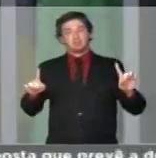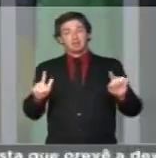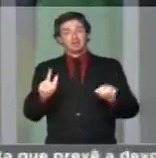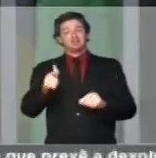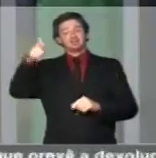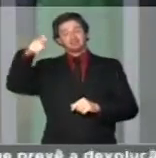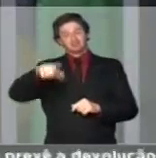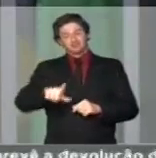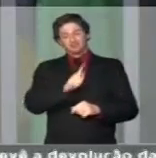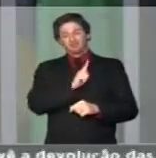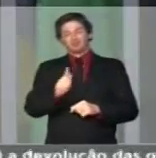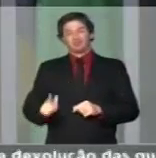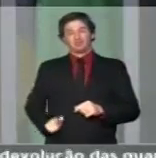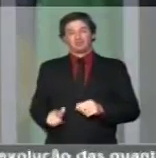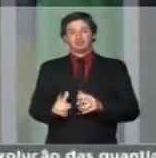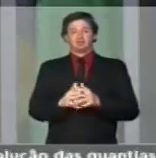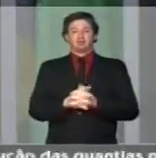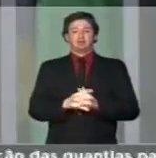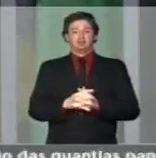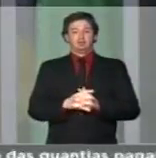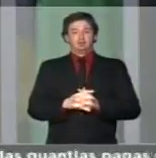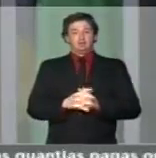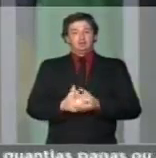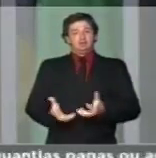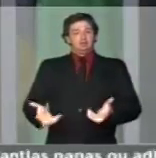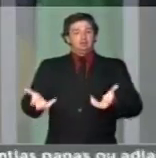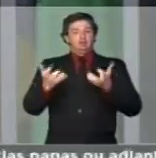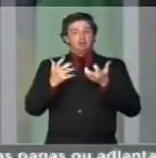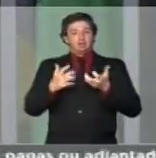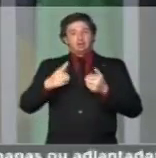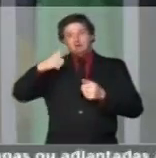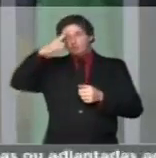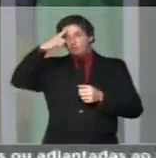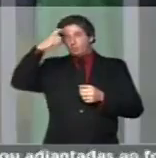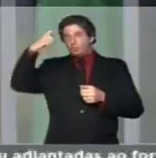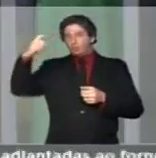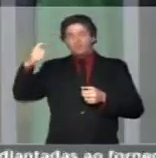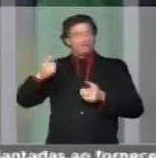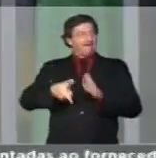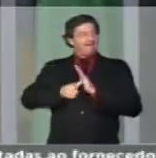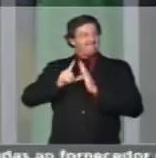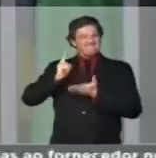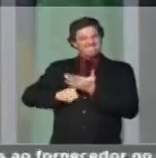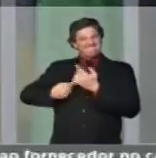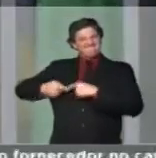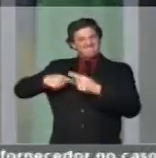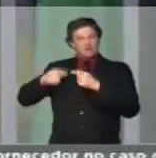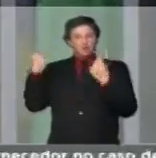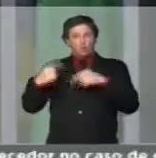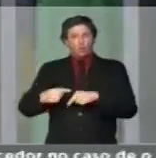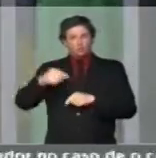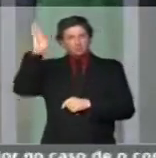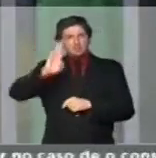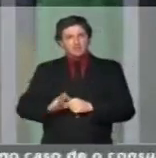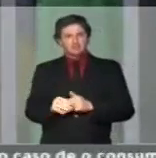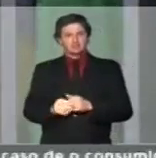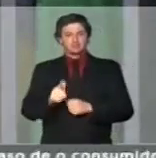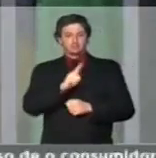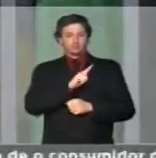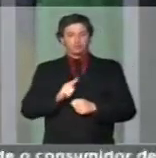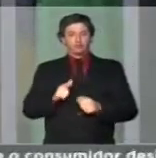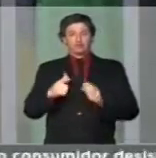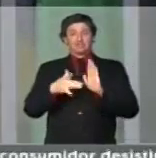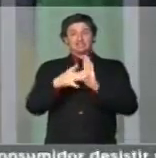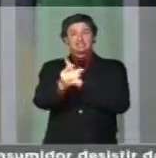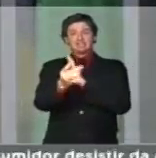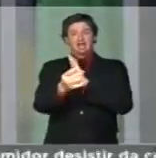governo, mais uma vez, parece que quer fazer um crime premeditado com o país. O governo